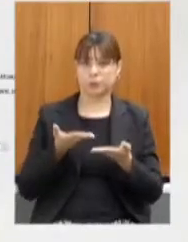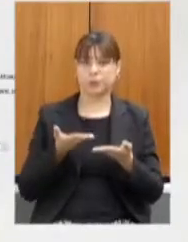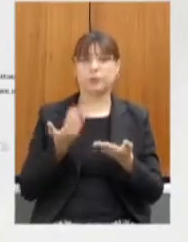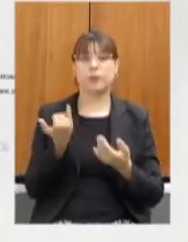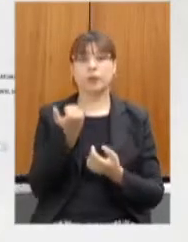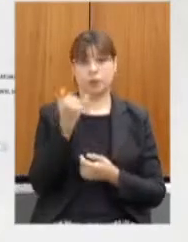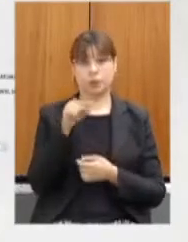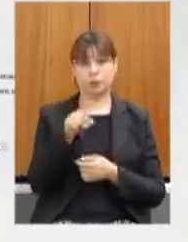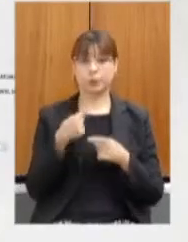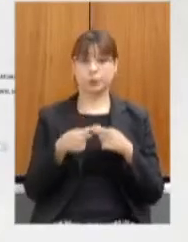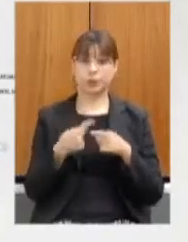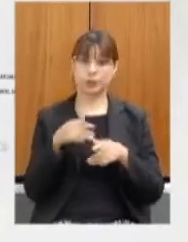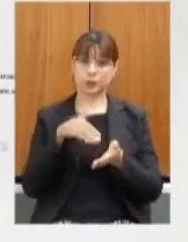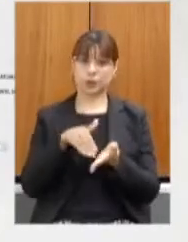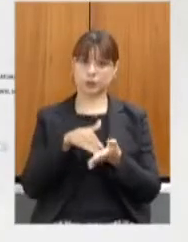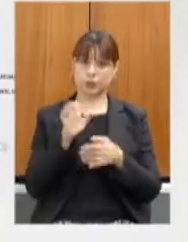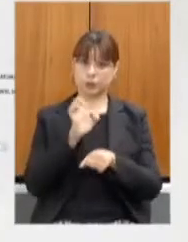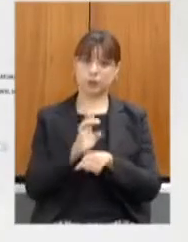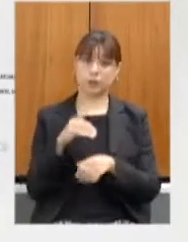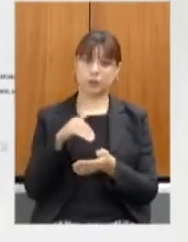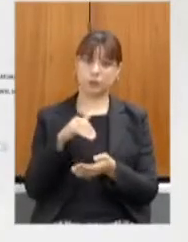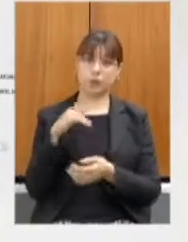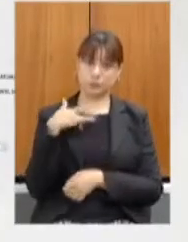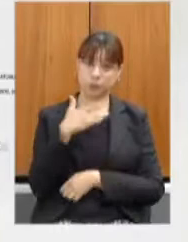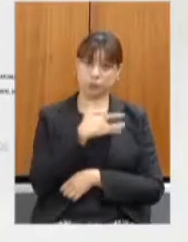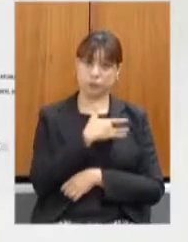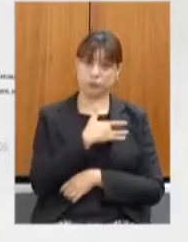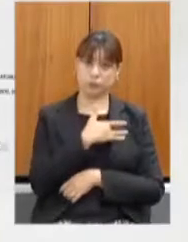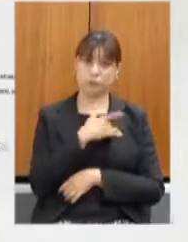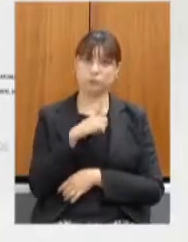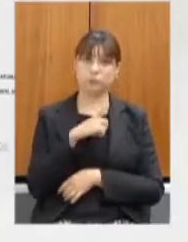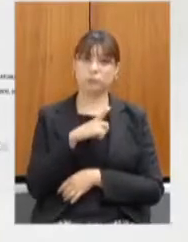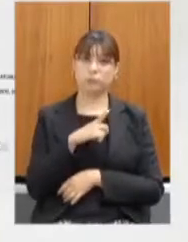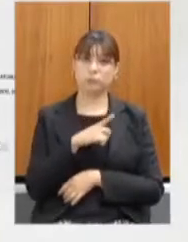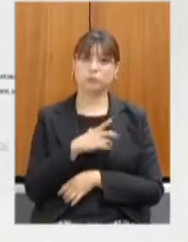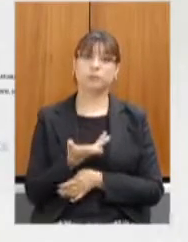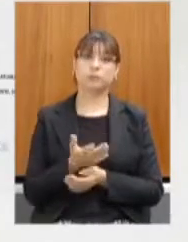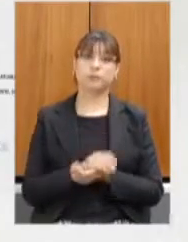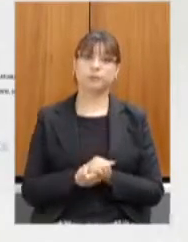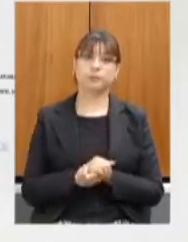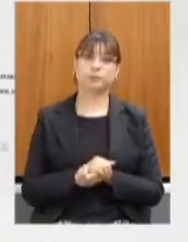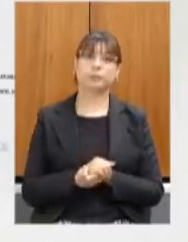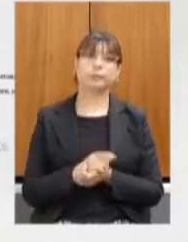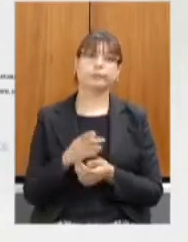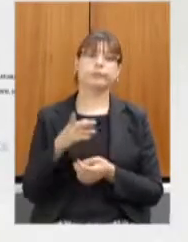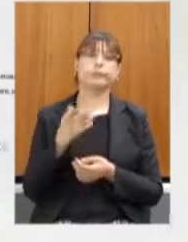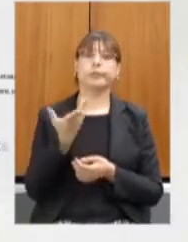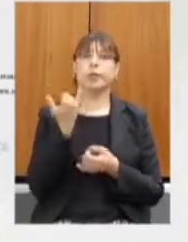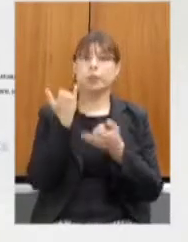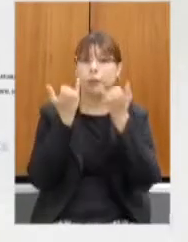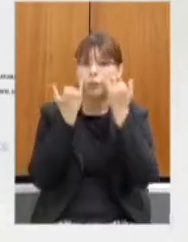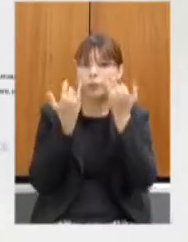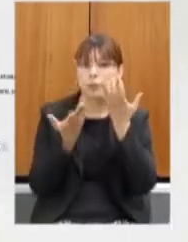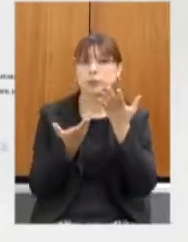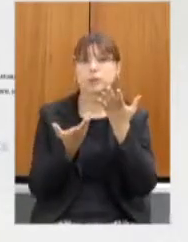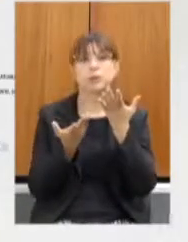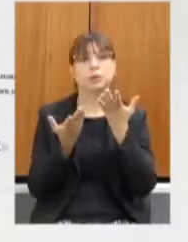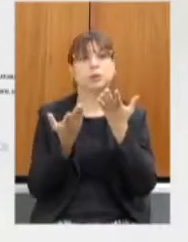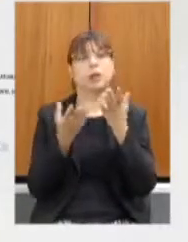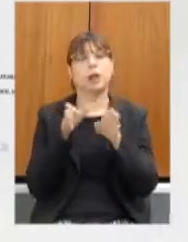a Secretaria Estadual de Saúde ela tem um sem-número de protocolos notas técnicas e orientações